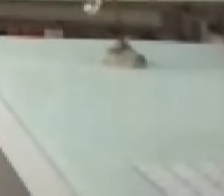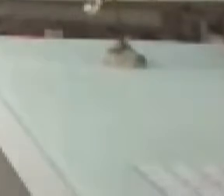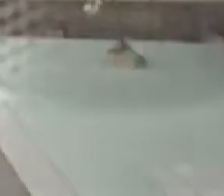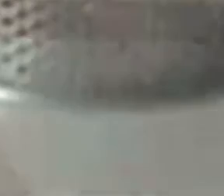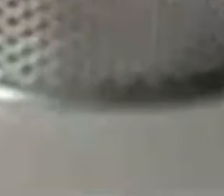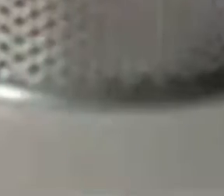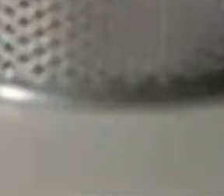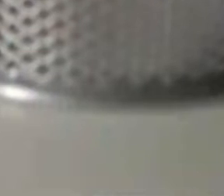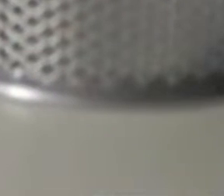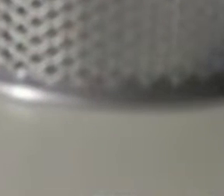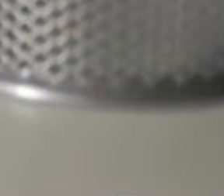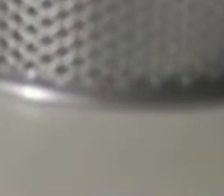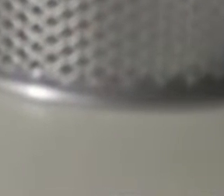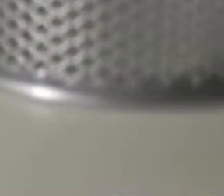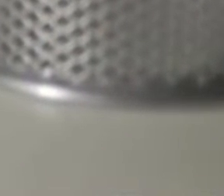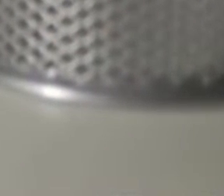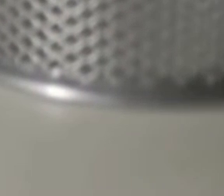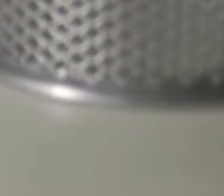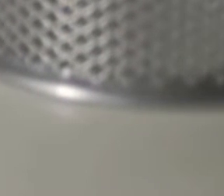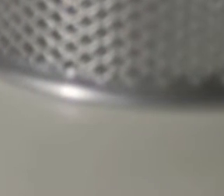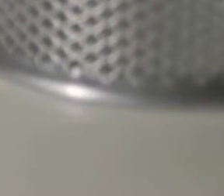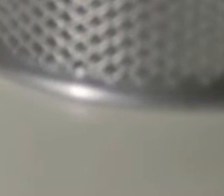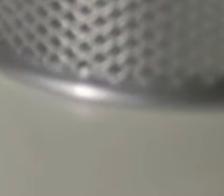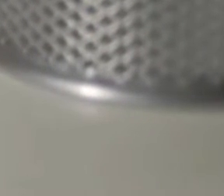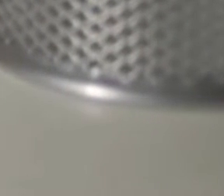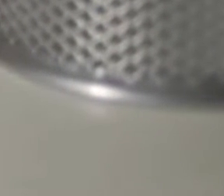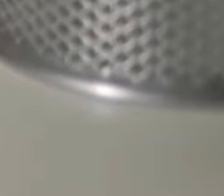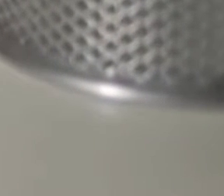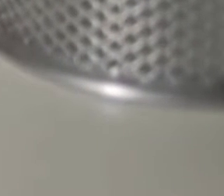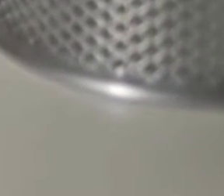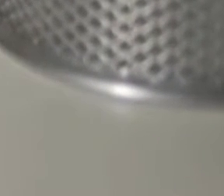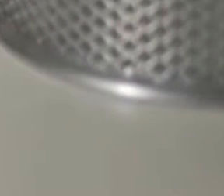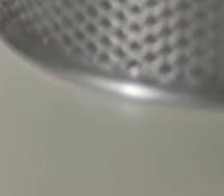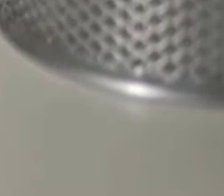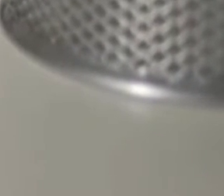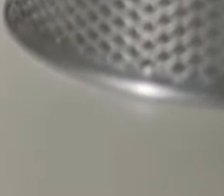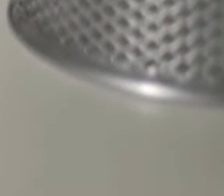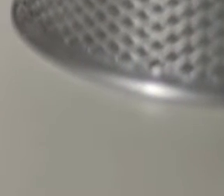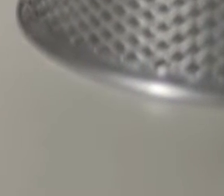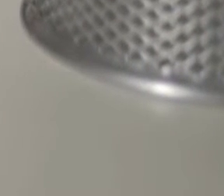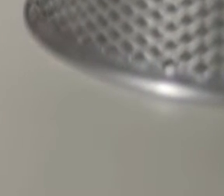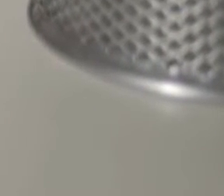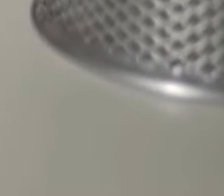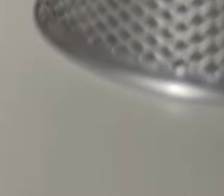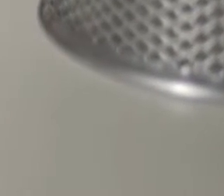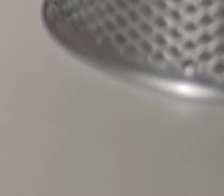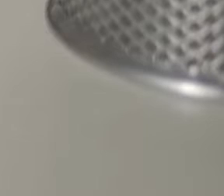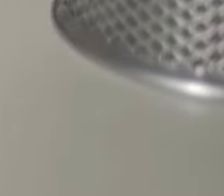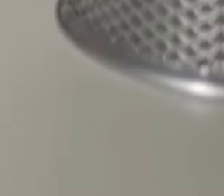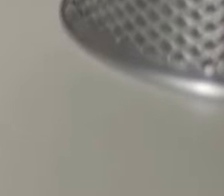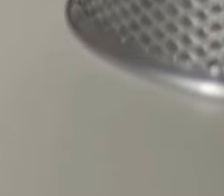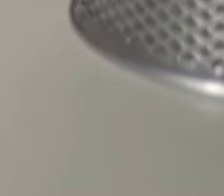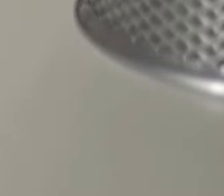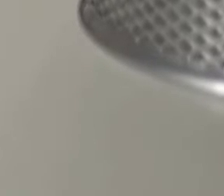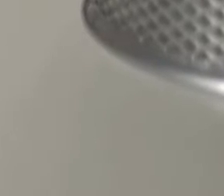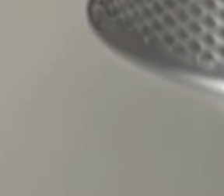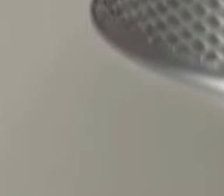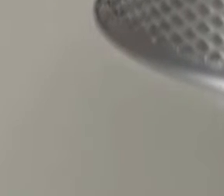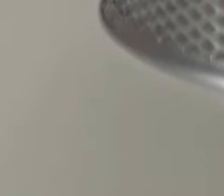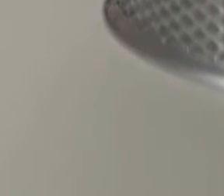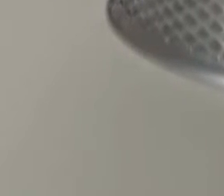tem isenção são os fundos imobiliários quando distribuem os seus rendimentos. Tá?